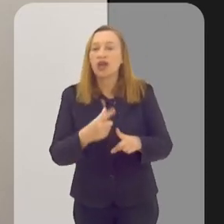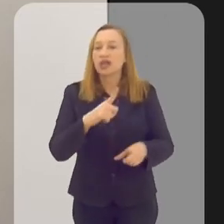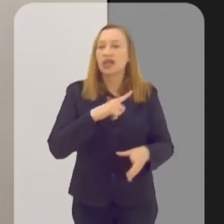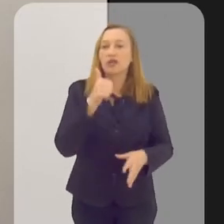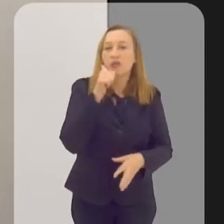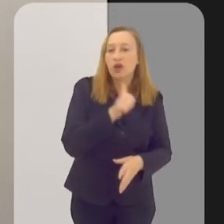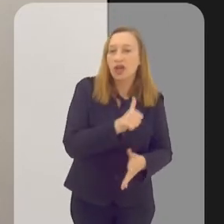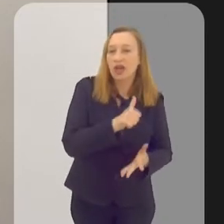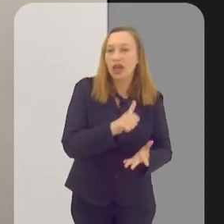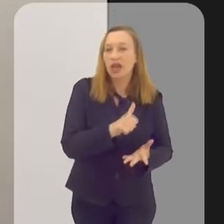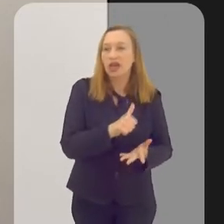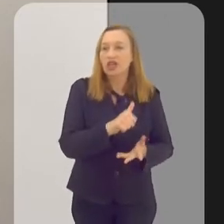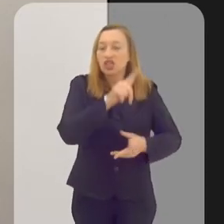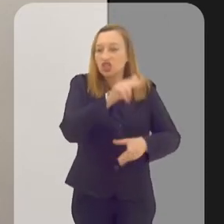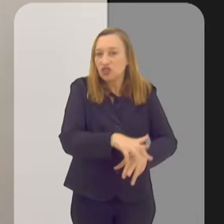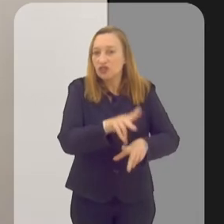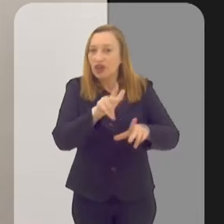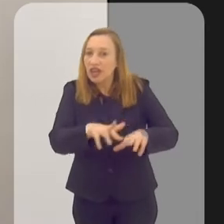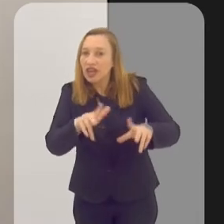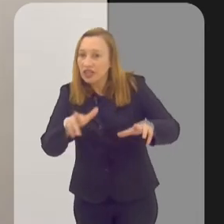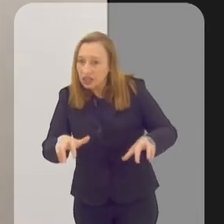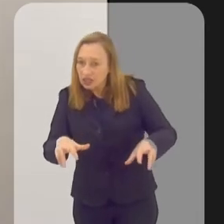é composto por mulheres de